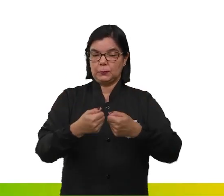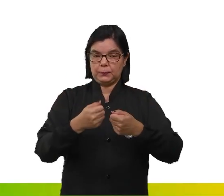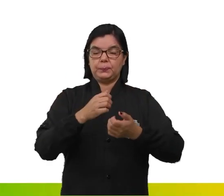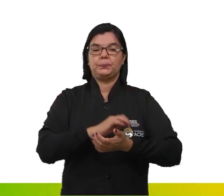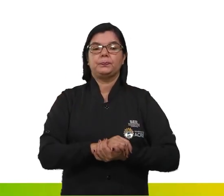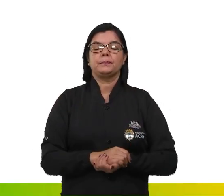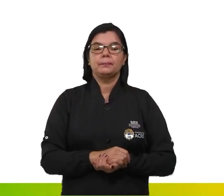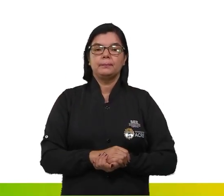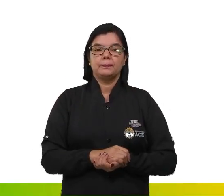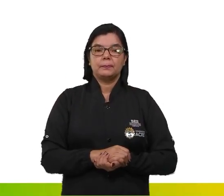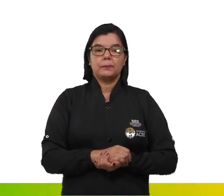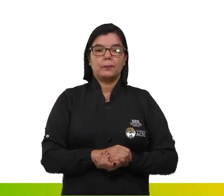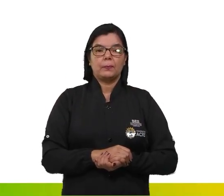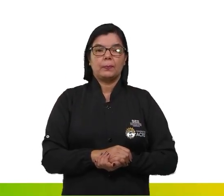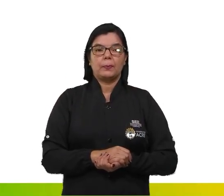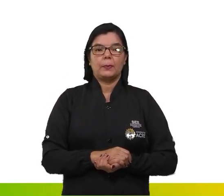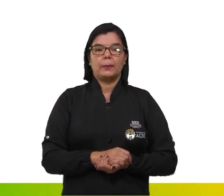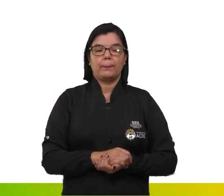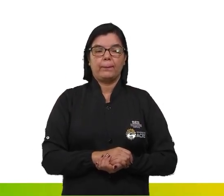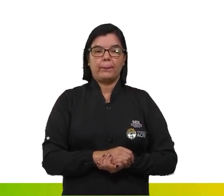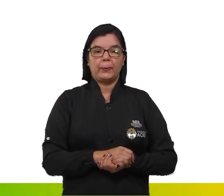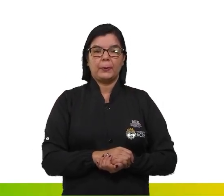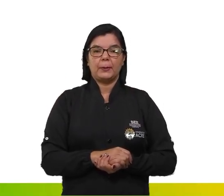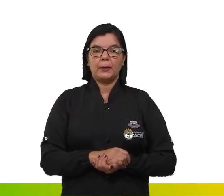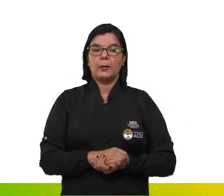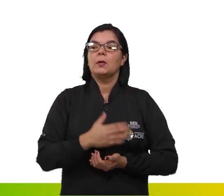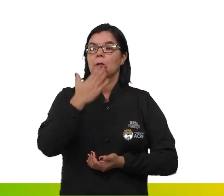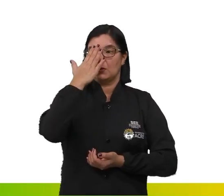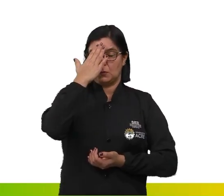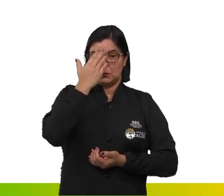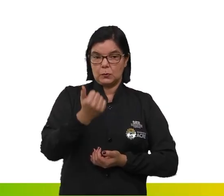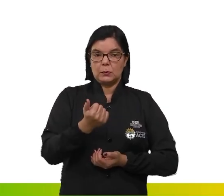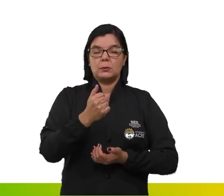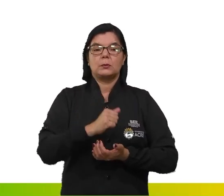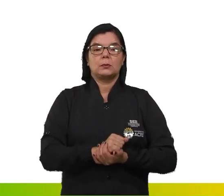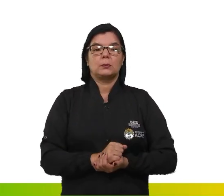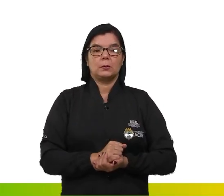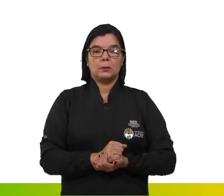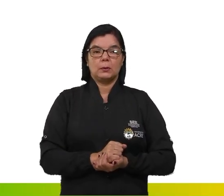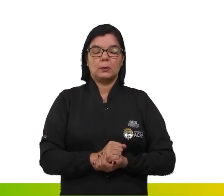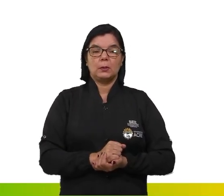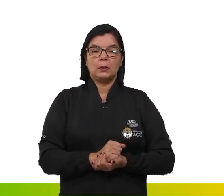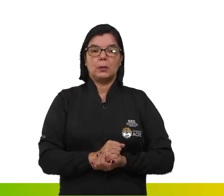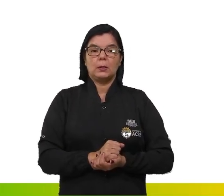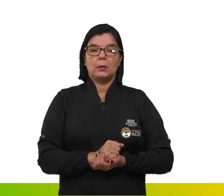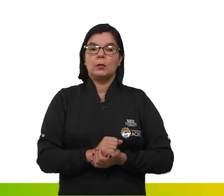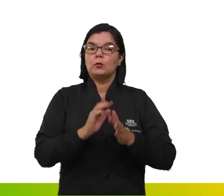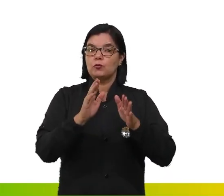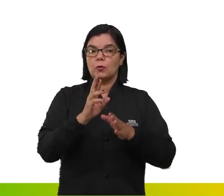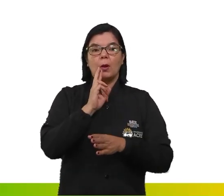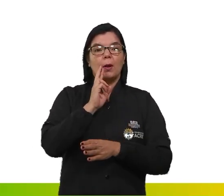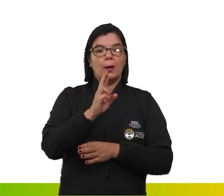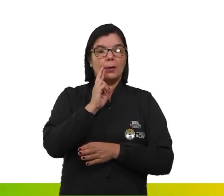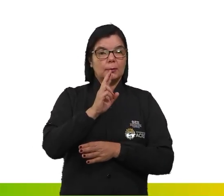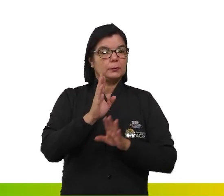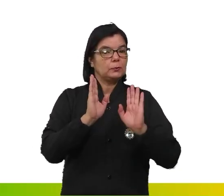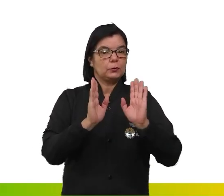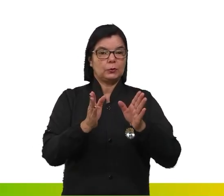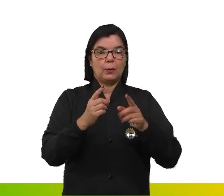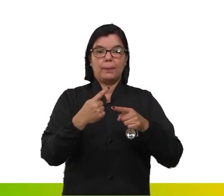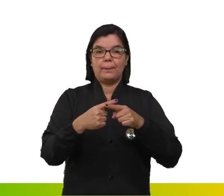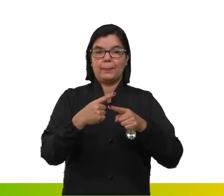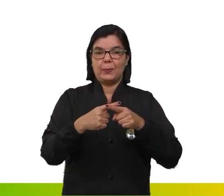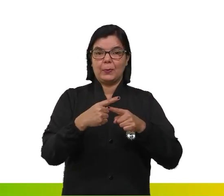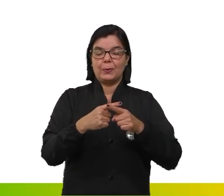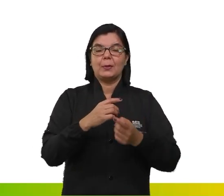cercar toda a horta? Então, vamos voltar aqui. Eu sei... Na verdade, eu já respondi aqui, né? Porque